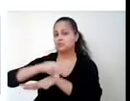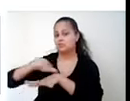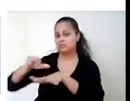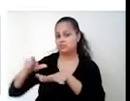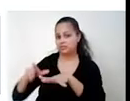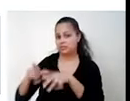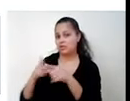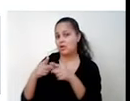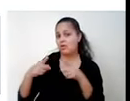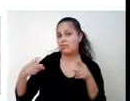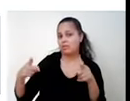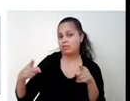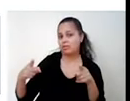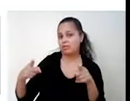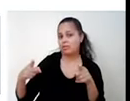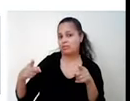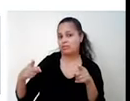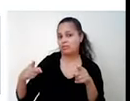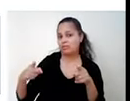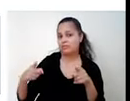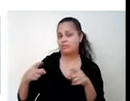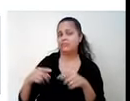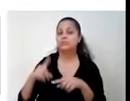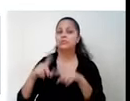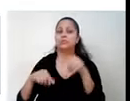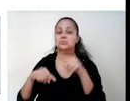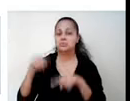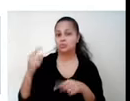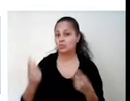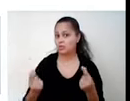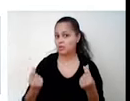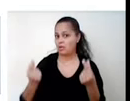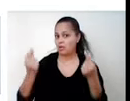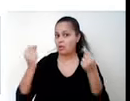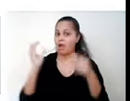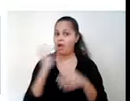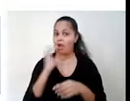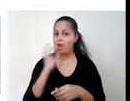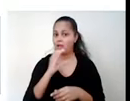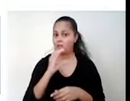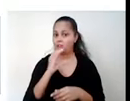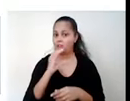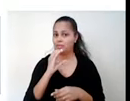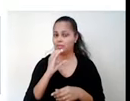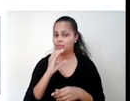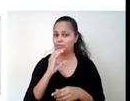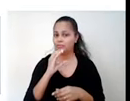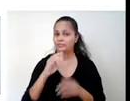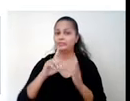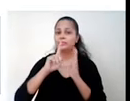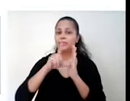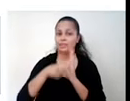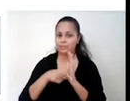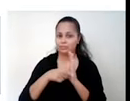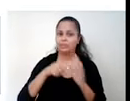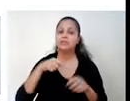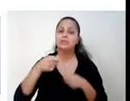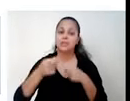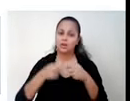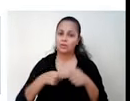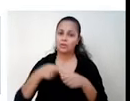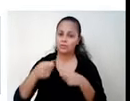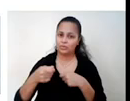e ampliando cada vez mais seus negócios, enriquecendo rapidamente. Eles passaram a controlar